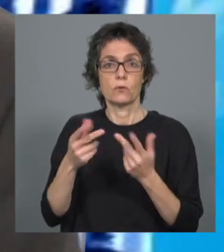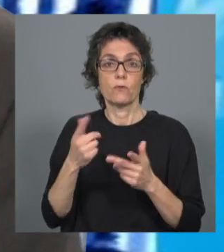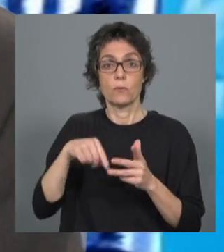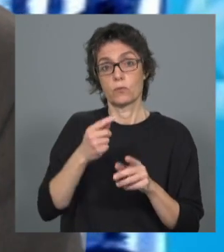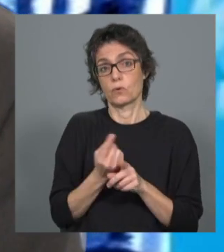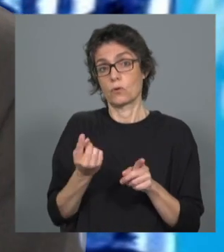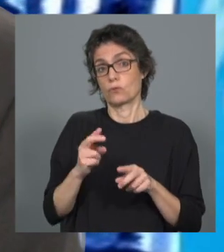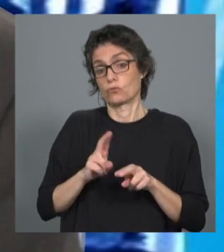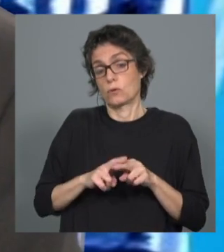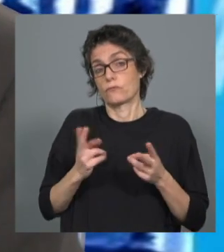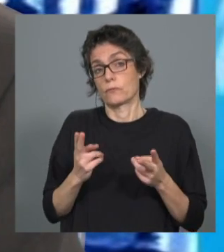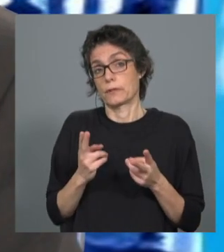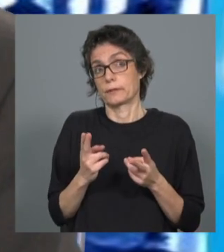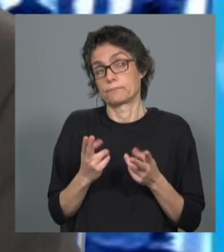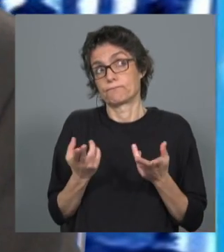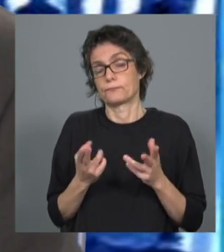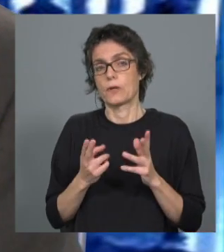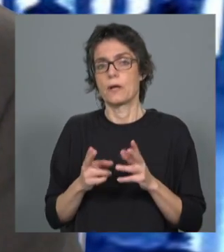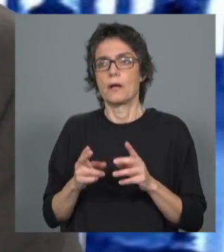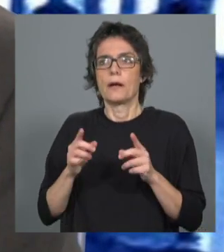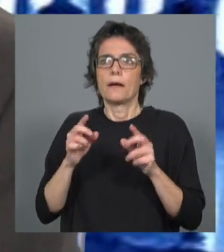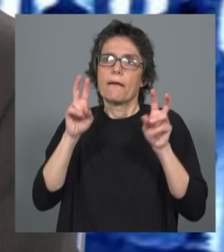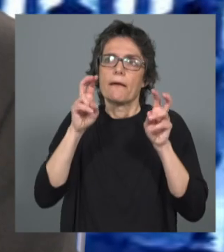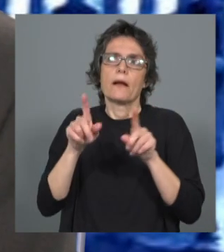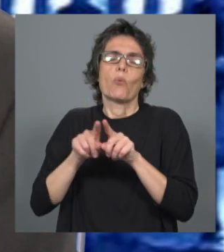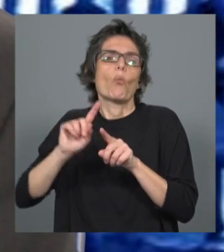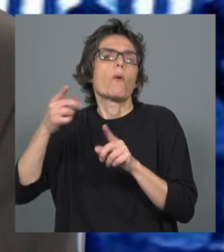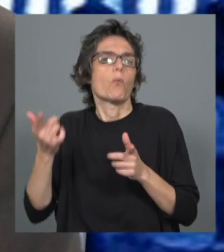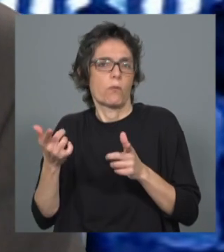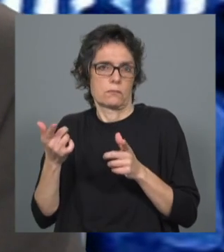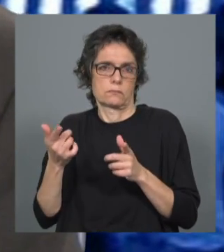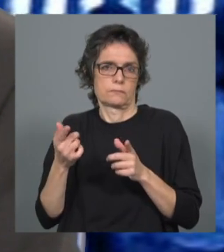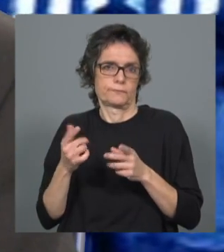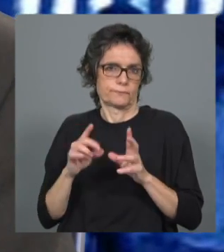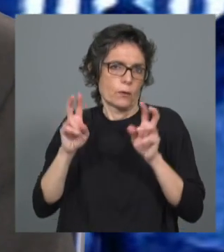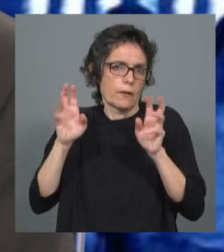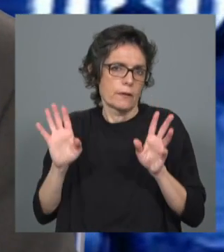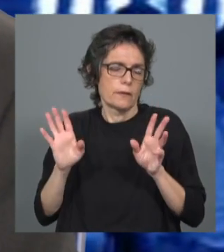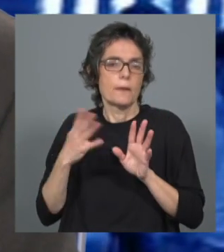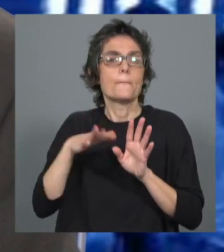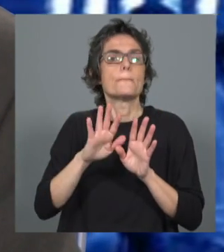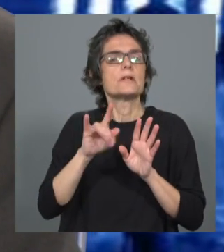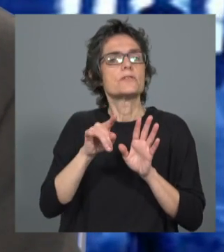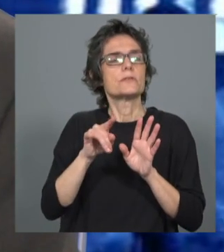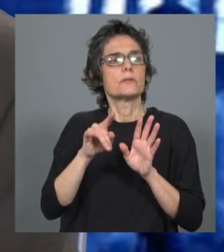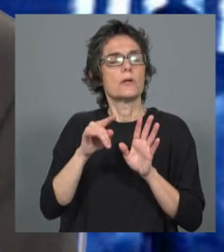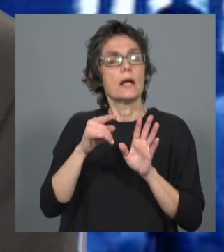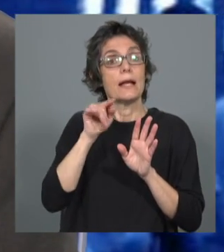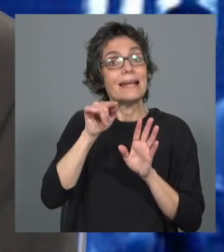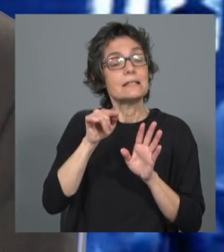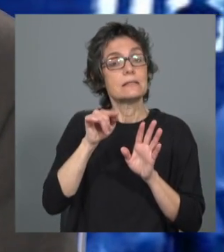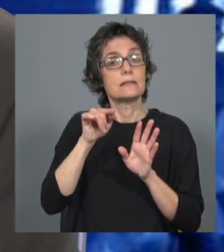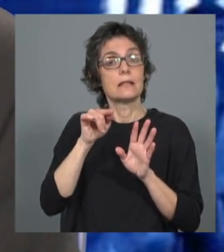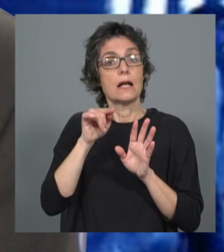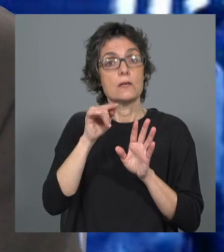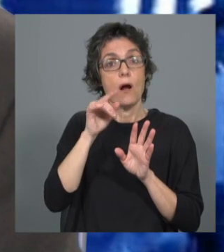aspas, dita iguais às outras, tem que haver uma distinção. É uma disciplina em que os pais e os alunos fazem uma escolha